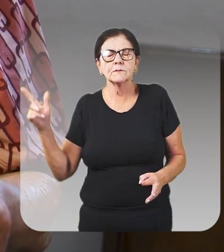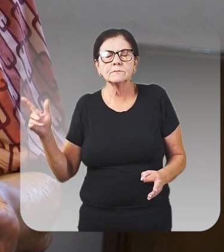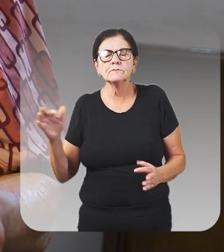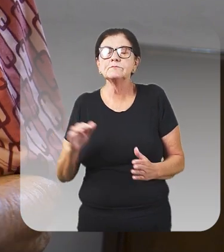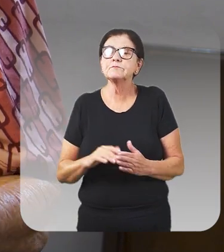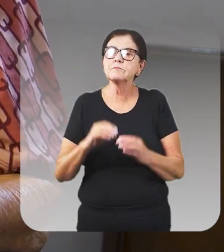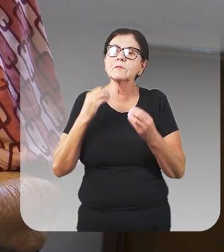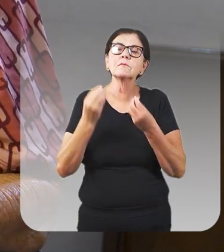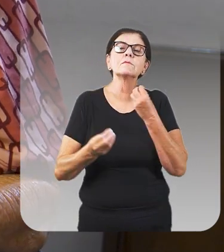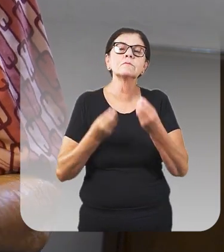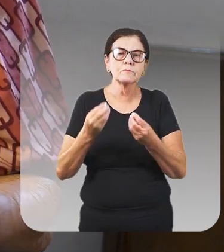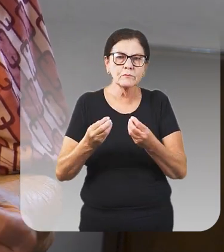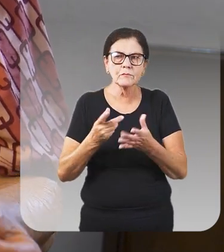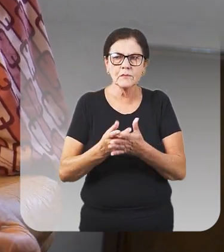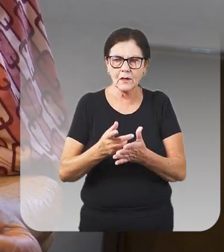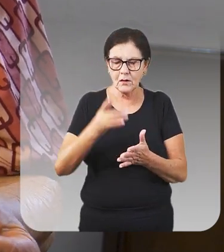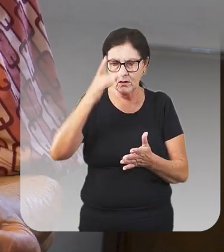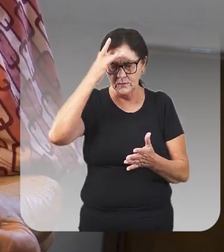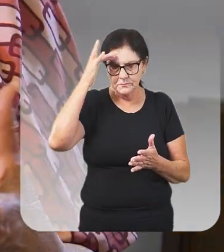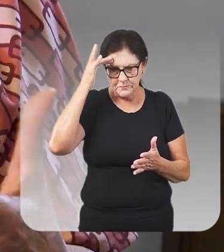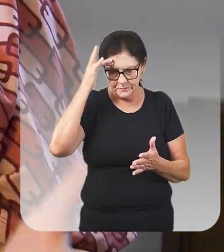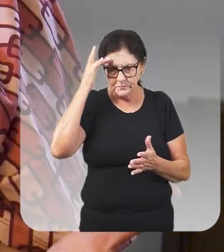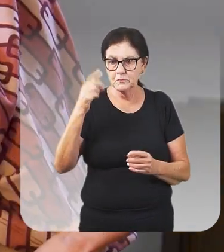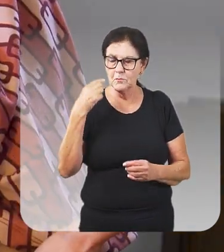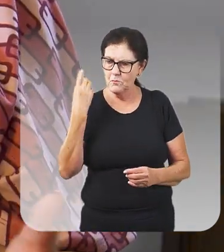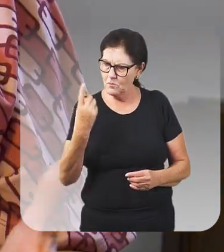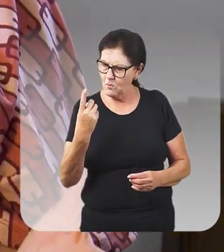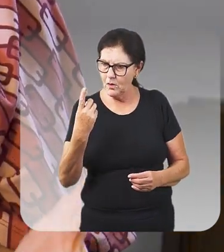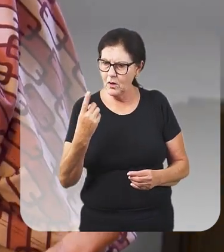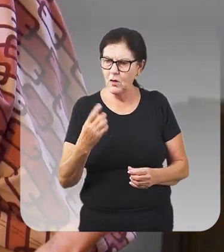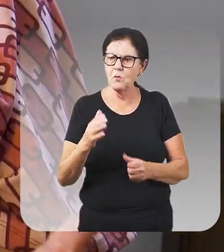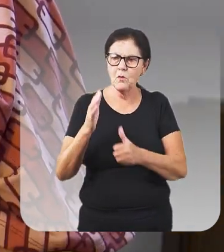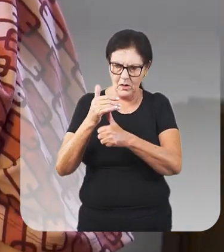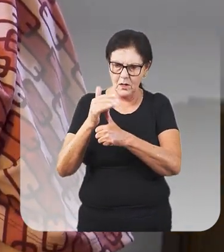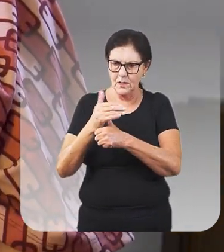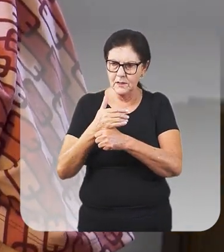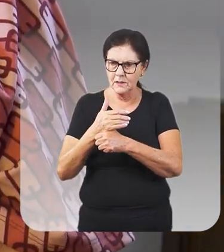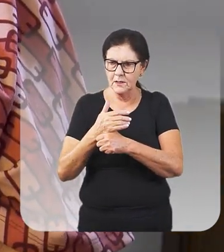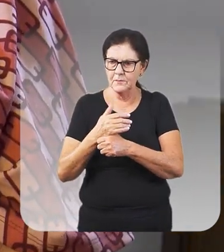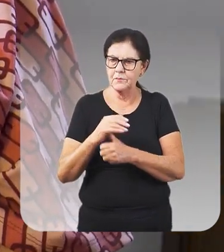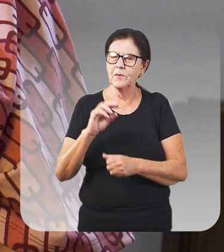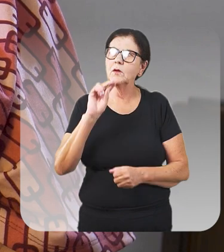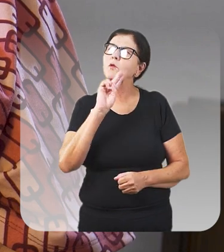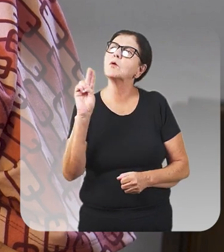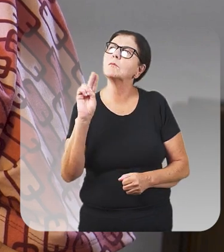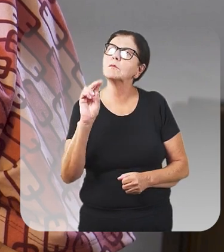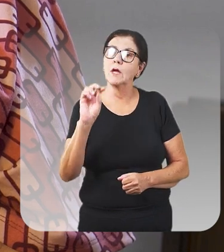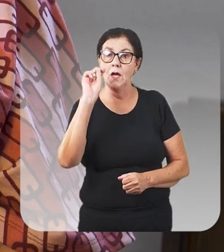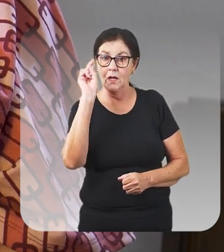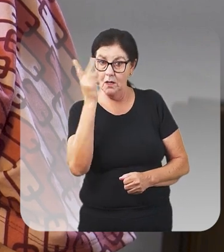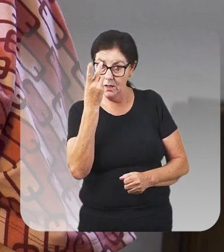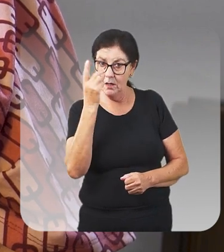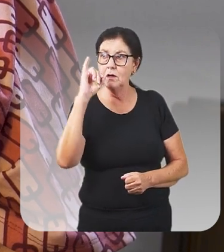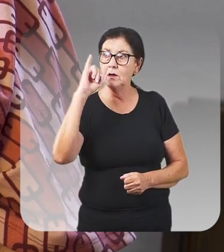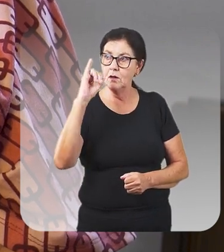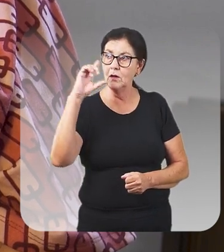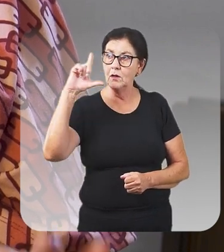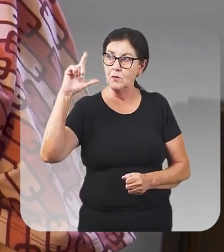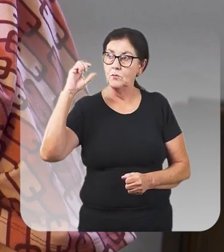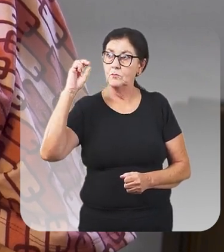prédio próprio, o Ginásio Estadual de Leme, se pensava no que fazer. Existia um lemense chamado